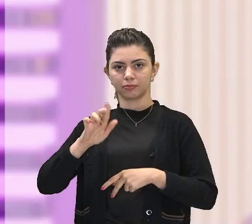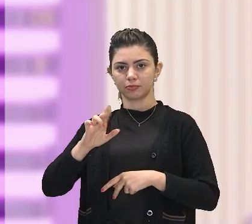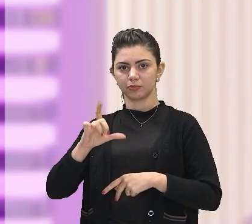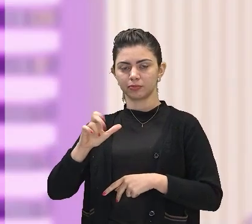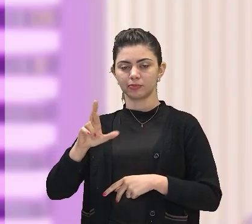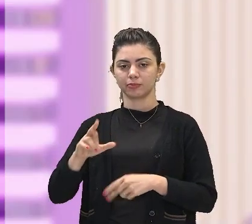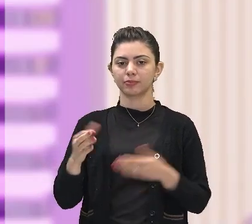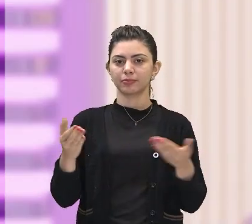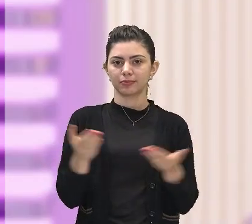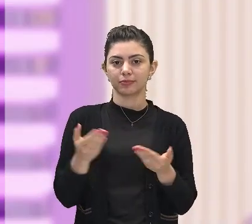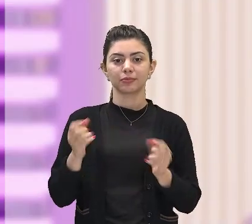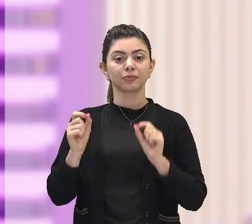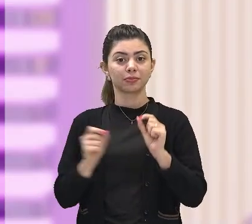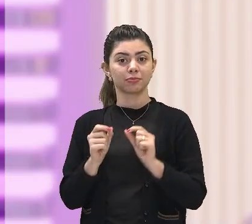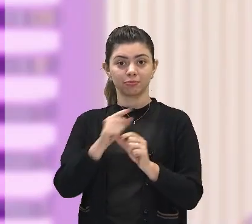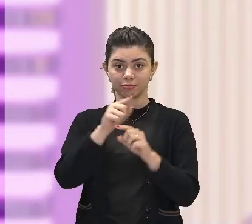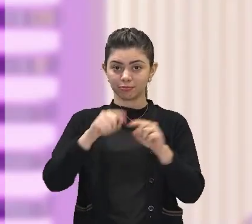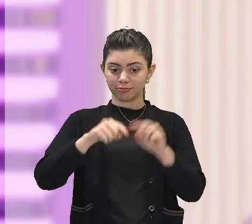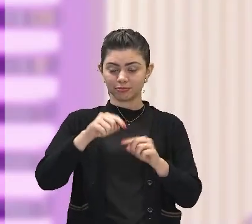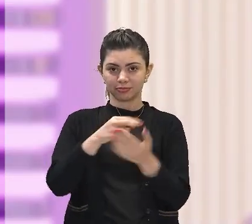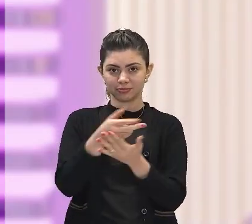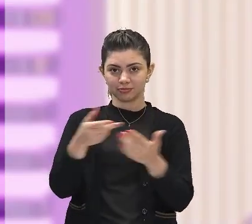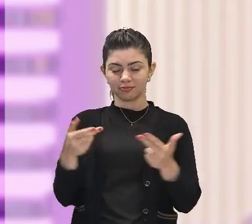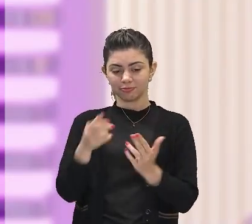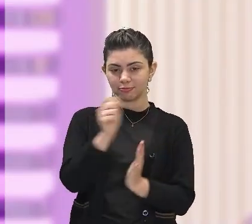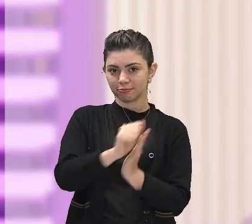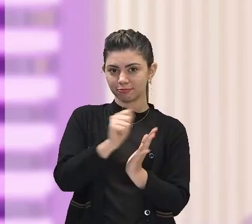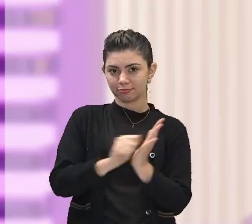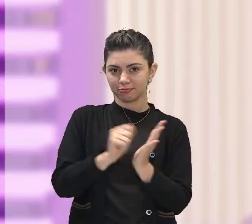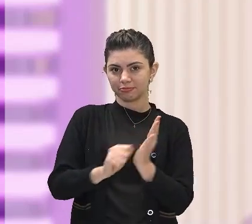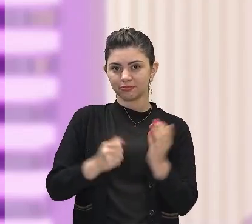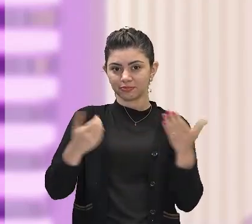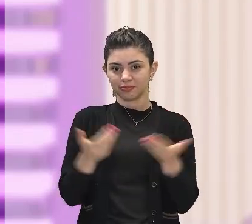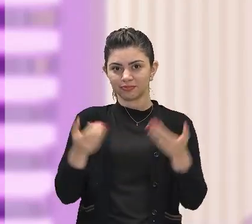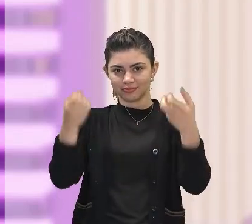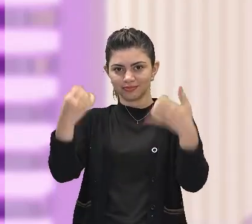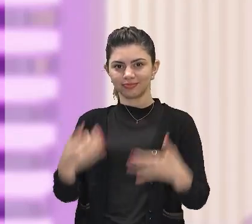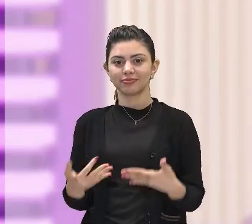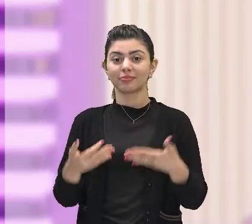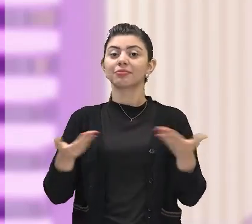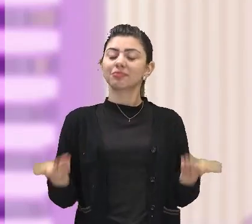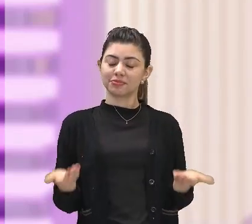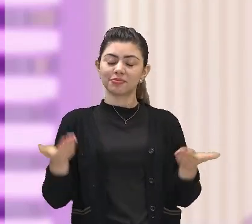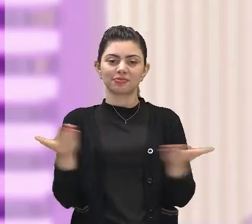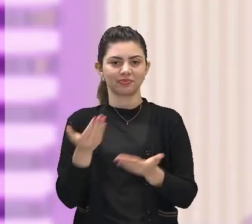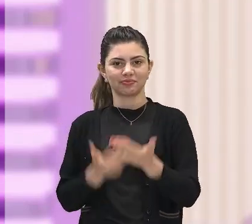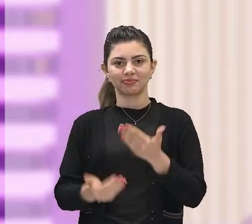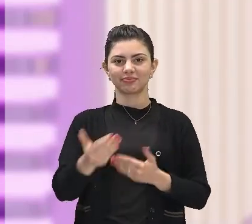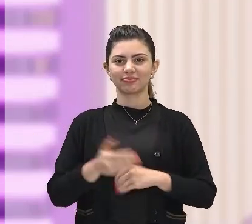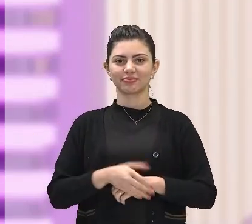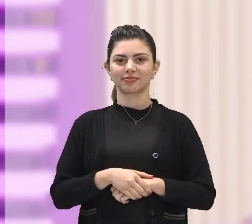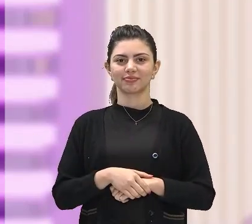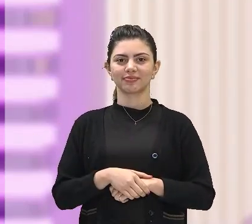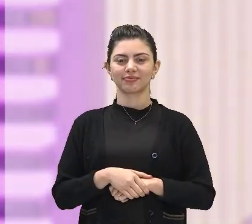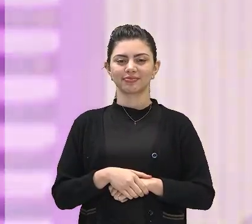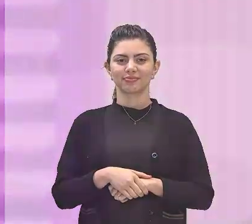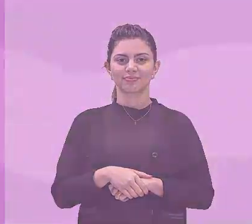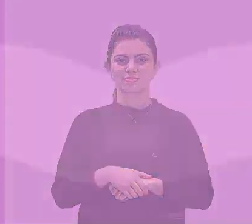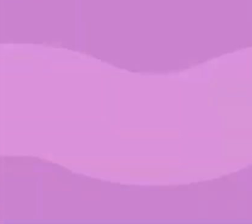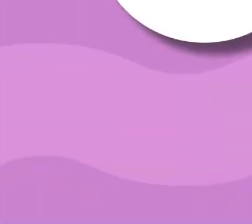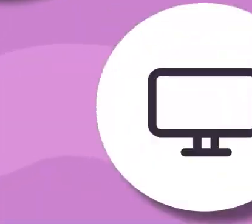regular. Então, prepare seu material, anote tudo na nossa aula e, sem mais delongas, vamos à nossa aula.